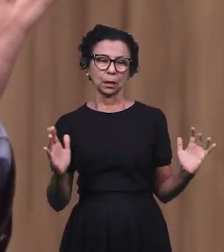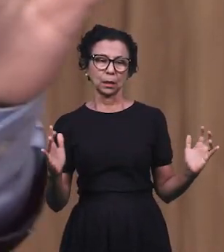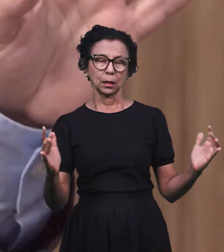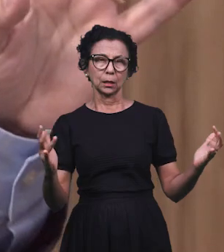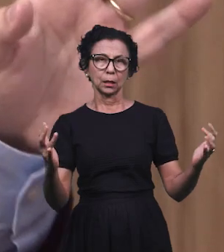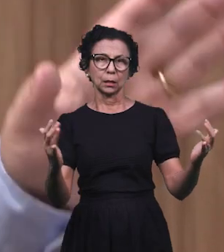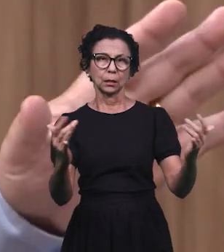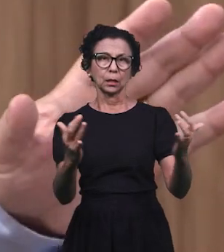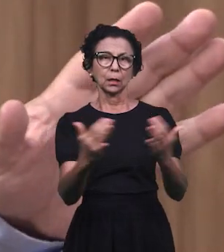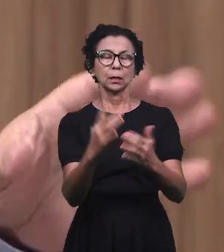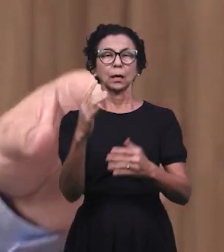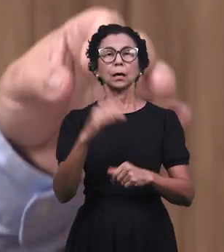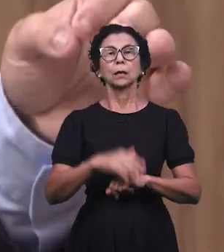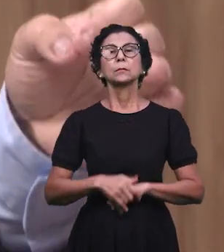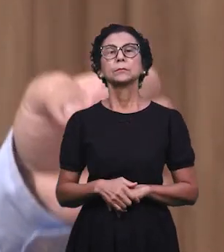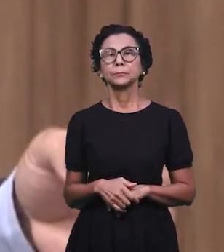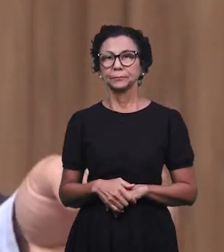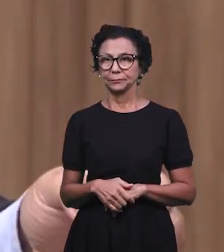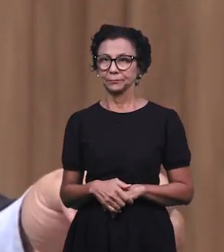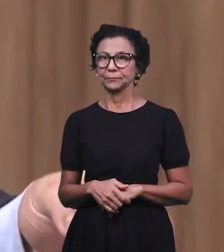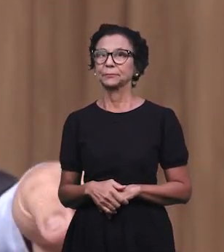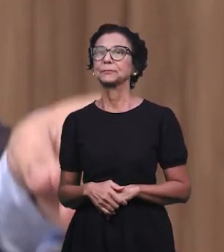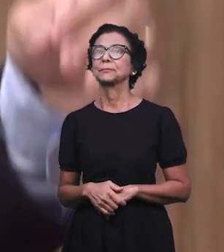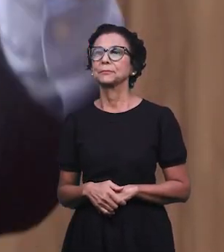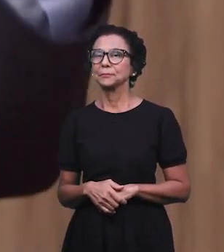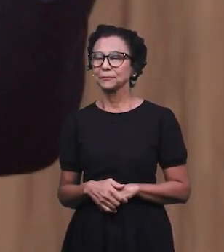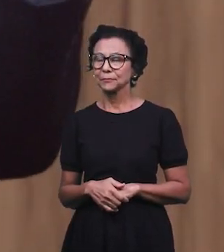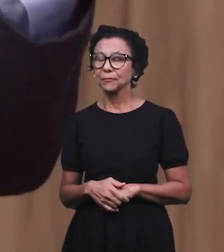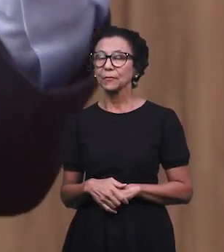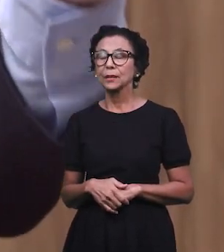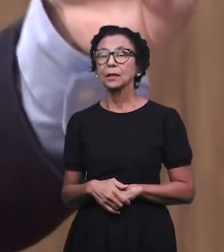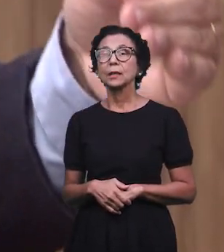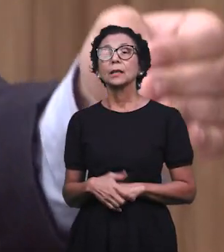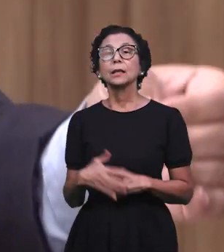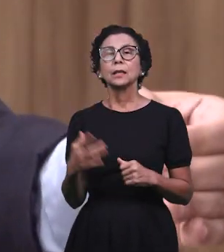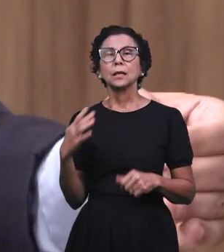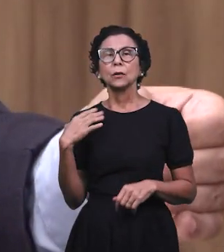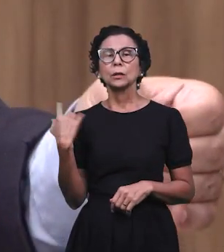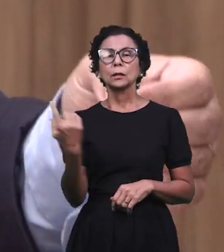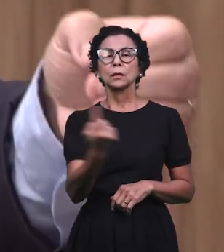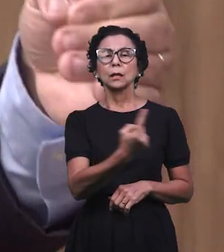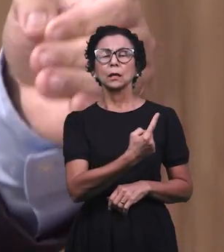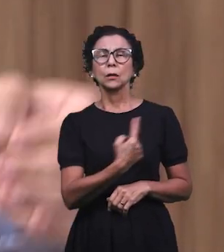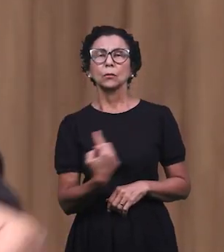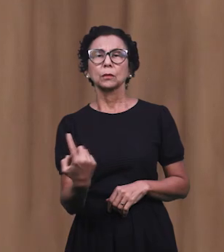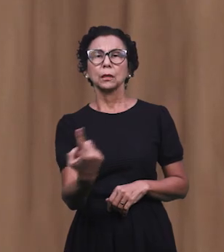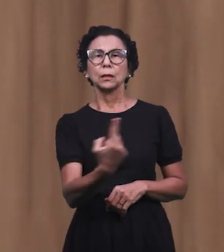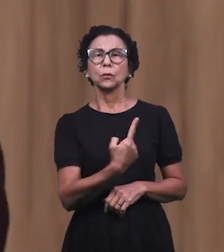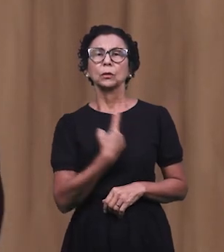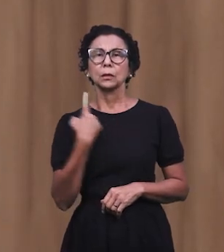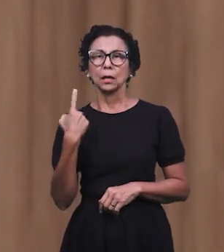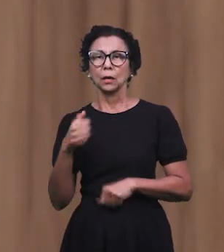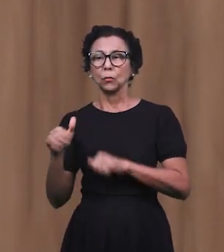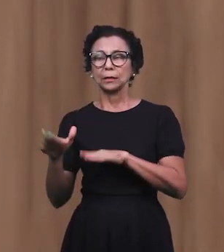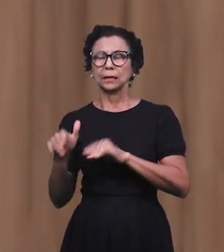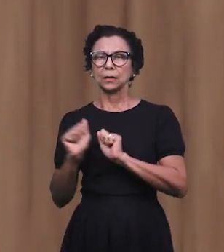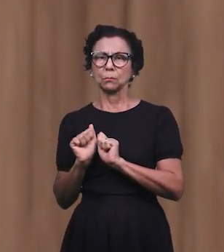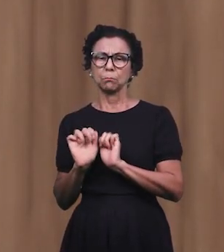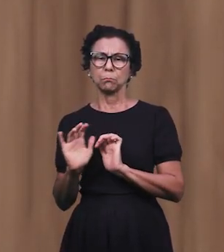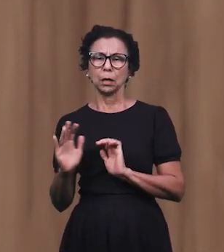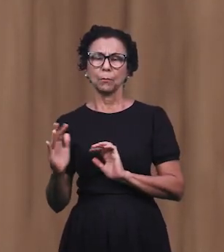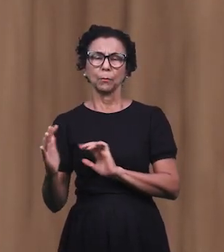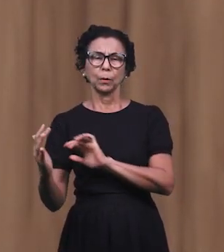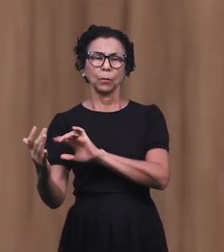à expectativa. Mas a igreja tem uma certeza. A igreja está no corpo, está dentro de casa, está vivendo a experiência aos